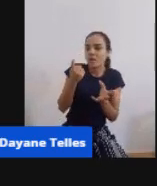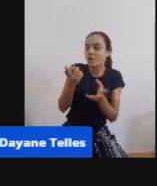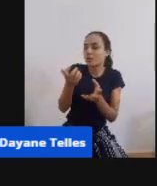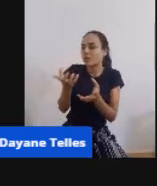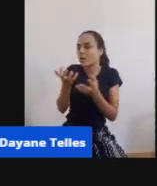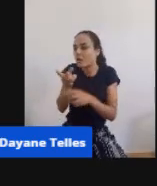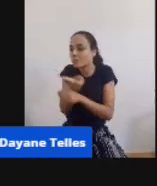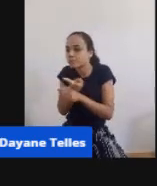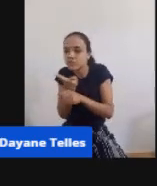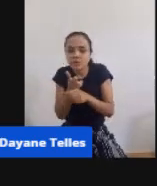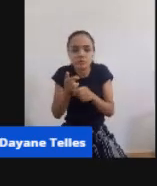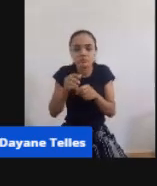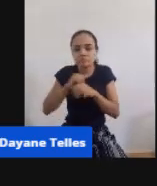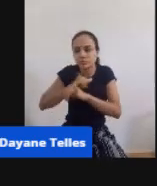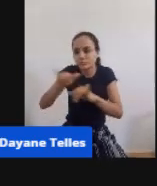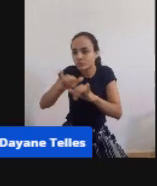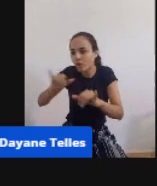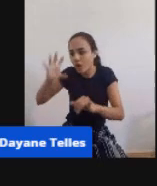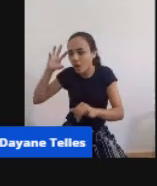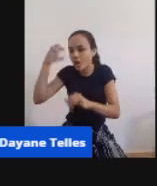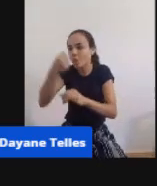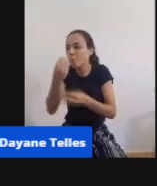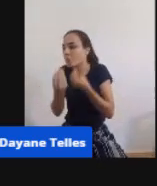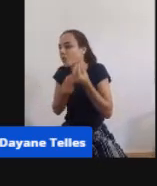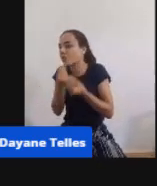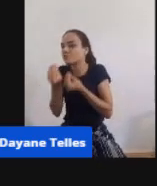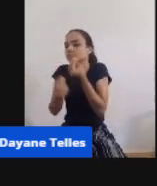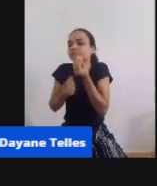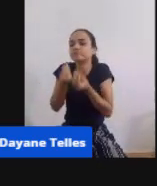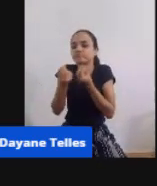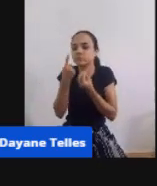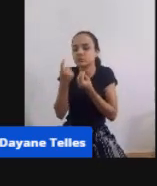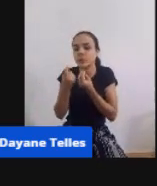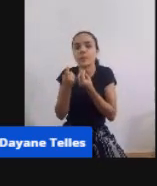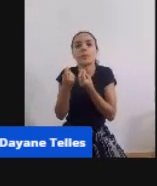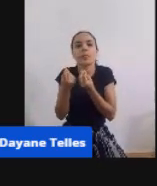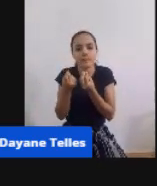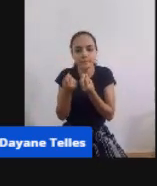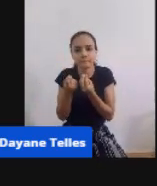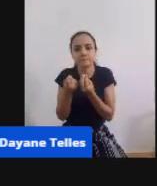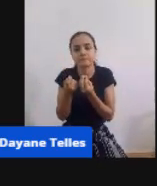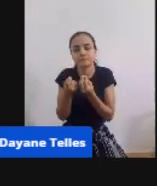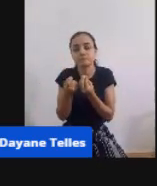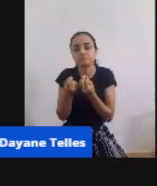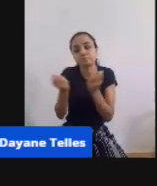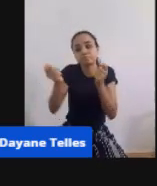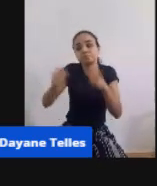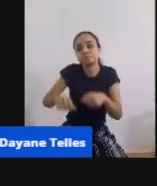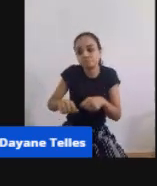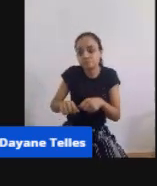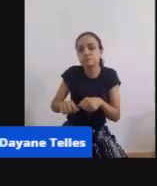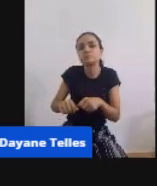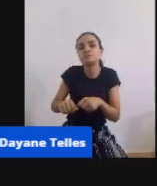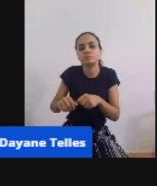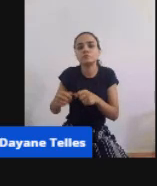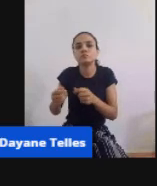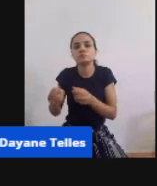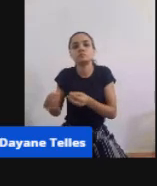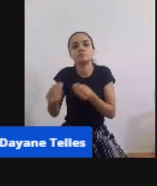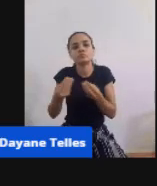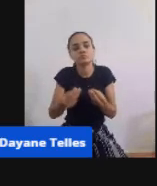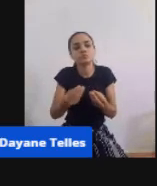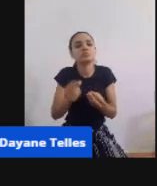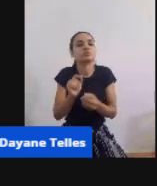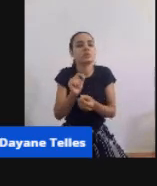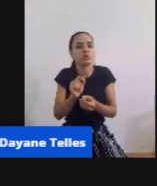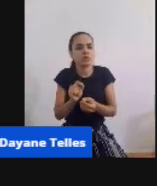de resolução, possibilitando assim uma maior compreensão da situação. Próximo